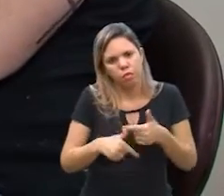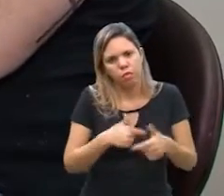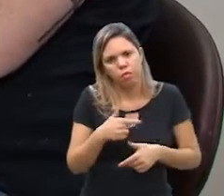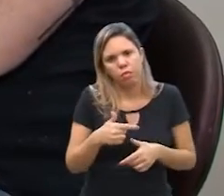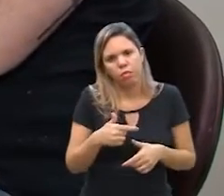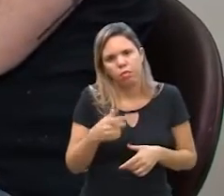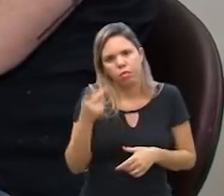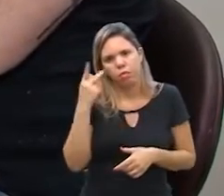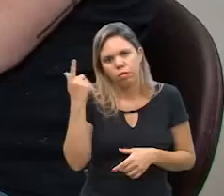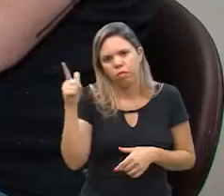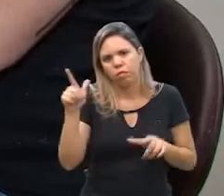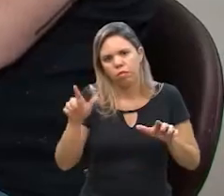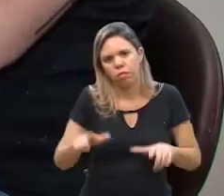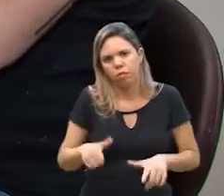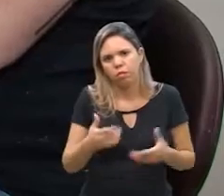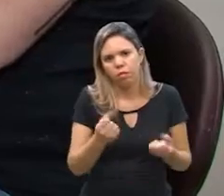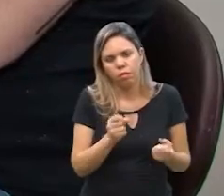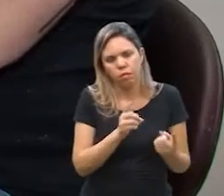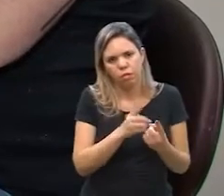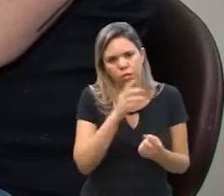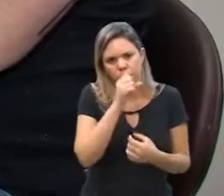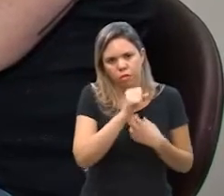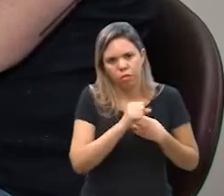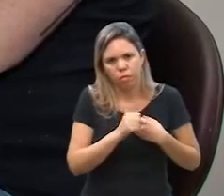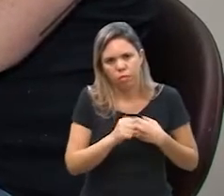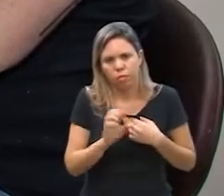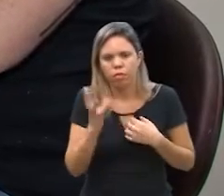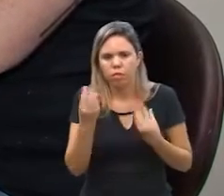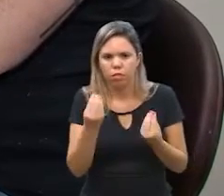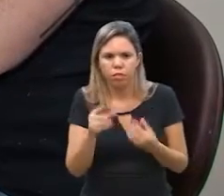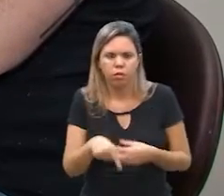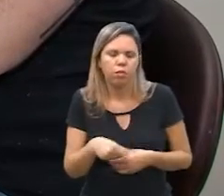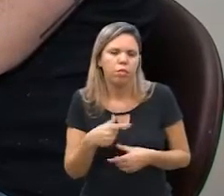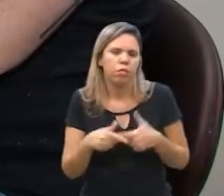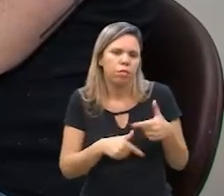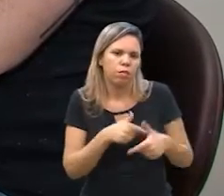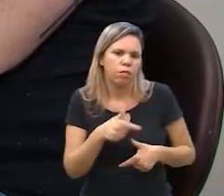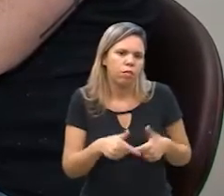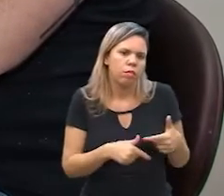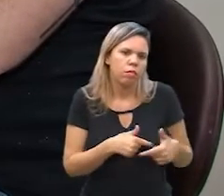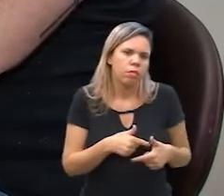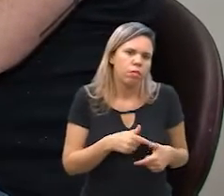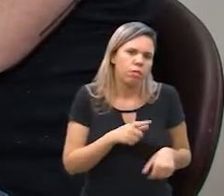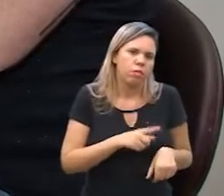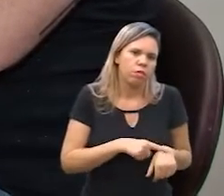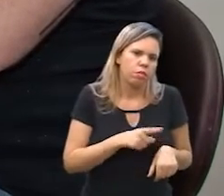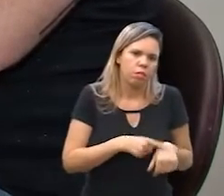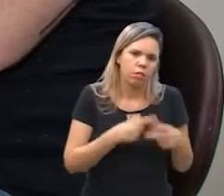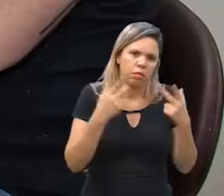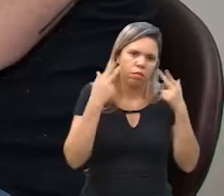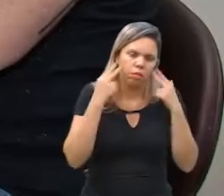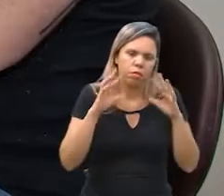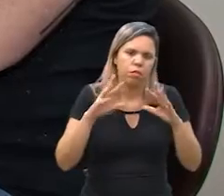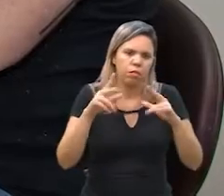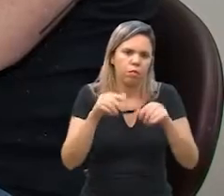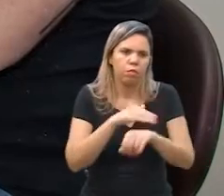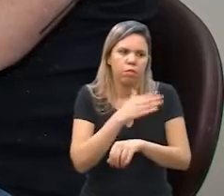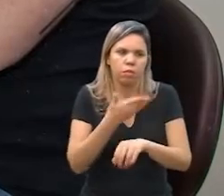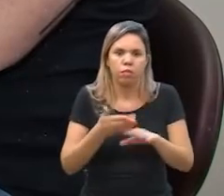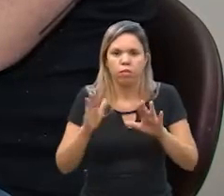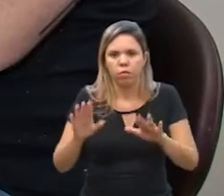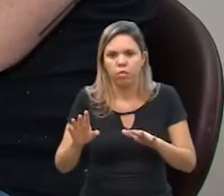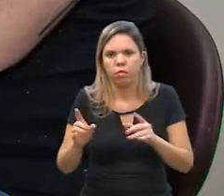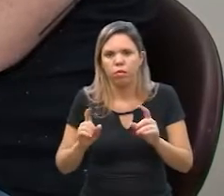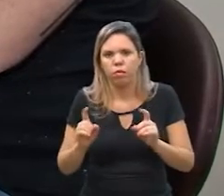O cliente é de São Paulo, de outro lugar, ele fala, você pode me atender no sábado? Acontece muito isso. Eu trabalho no horário normal de todo mundo, comercial,